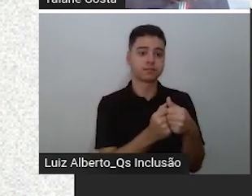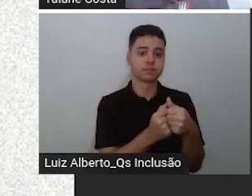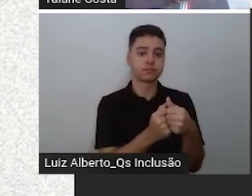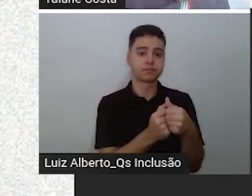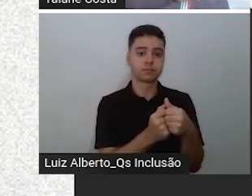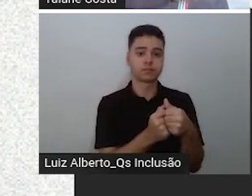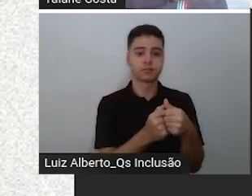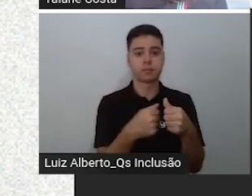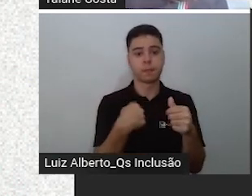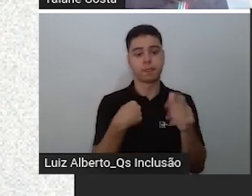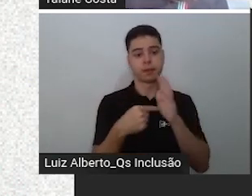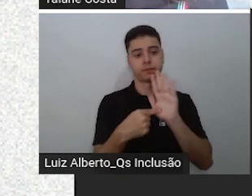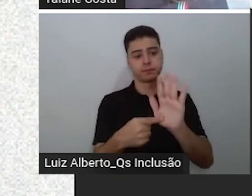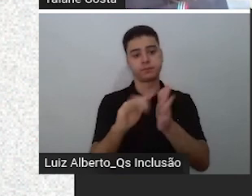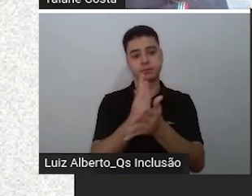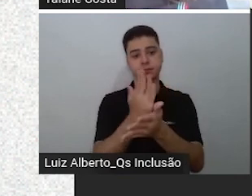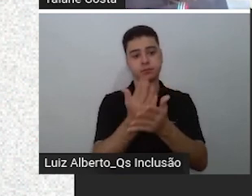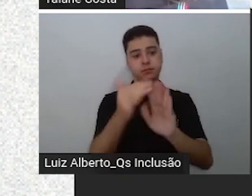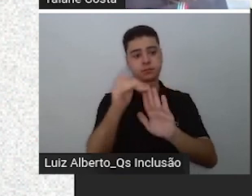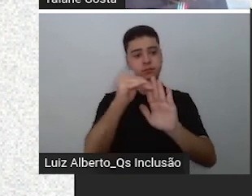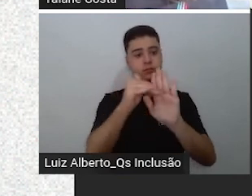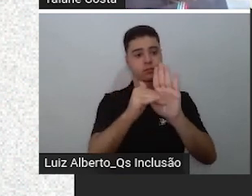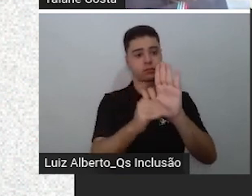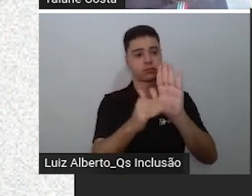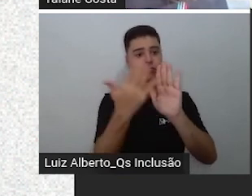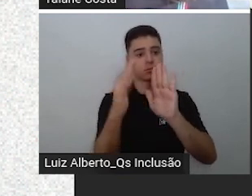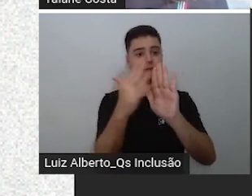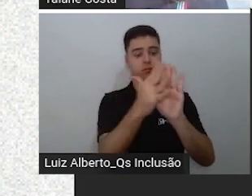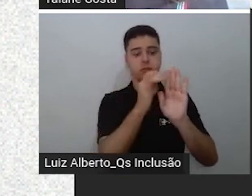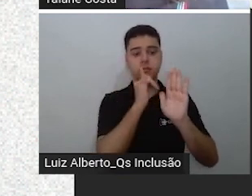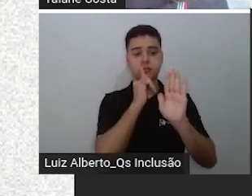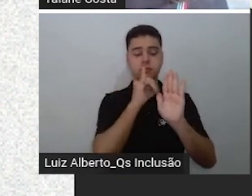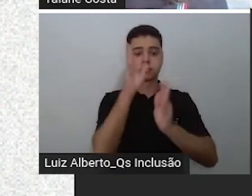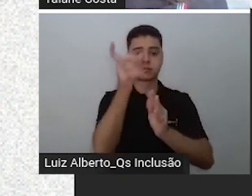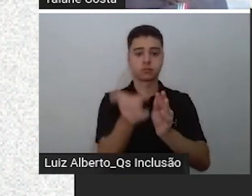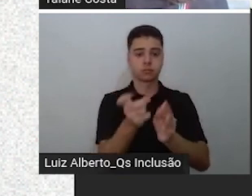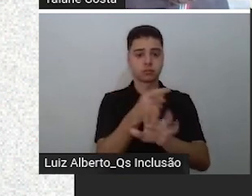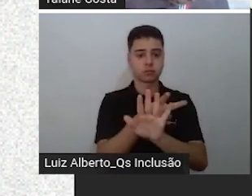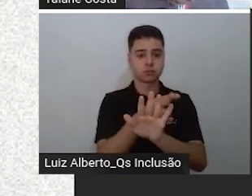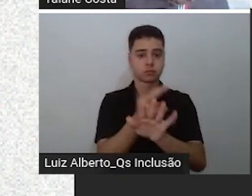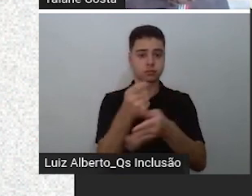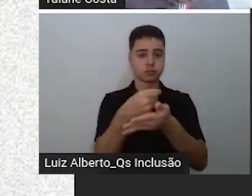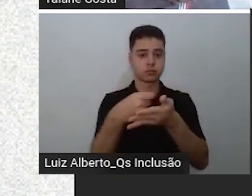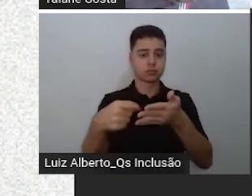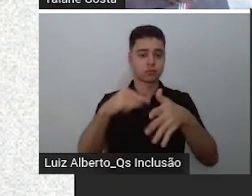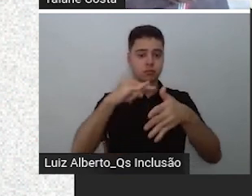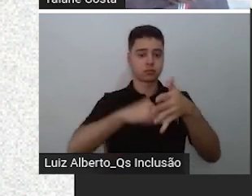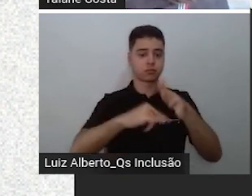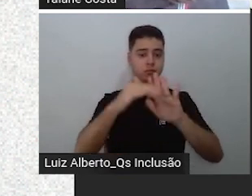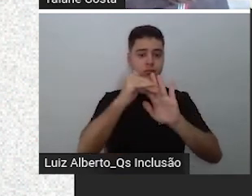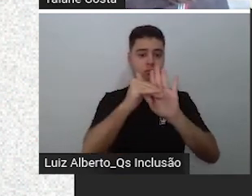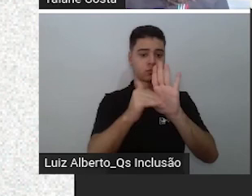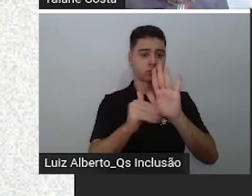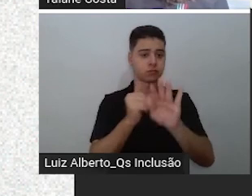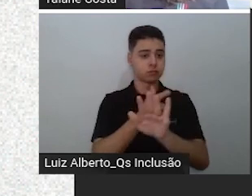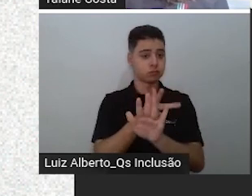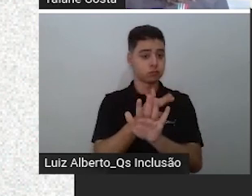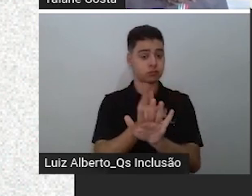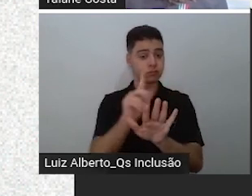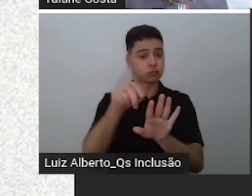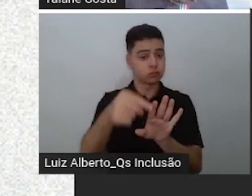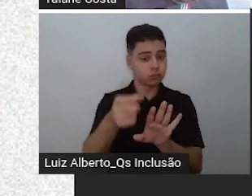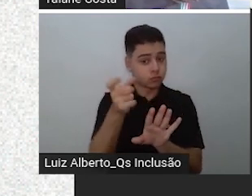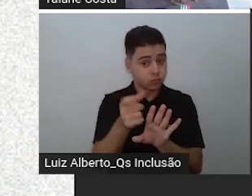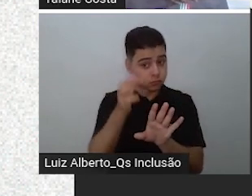Aqui eu mostro para vocês um pouquinho das referências utilizadas. Então, quem quiser depois olha com